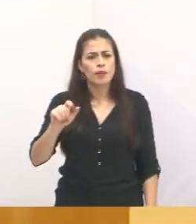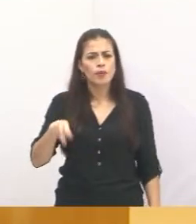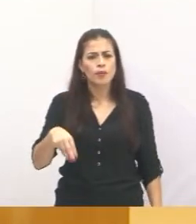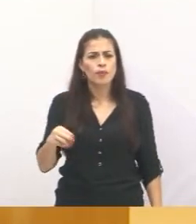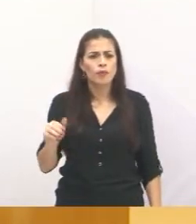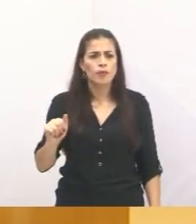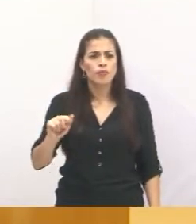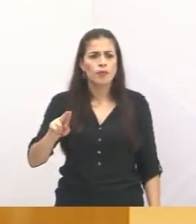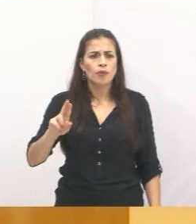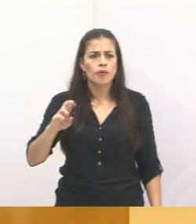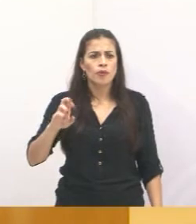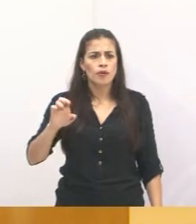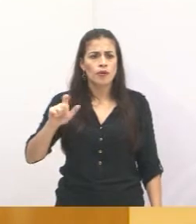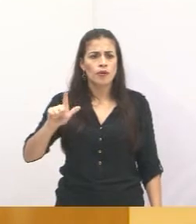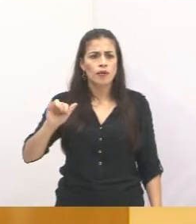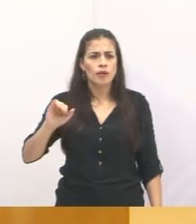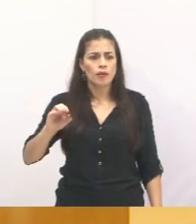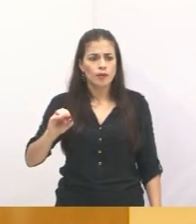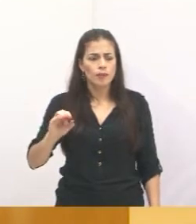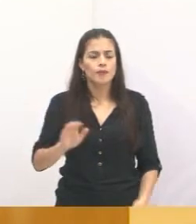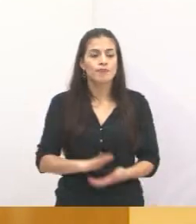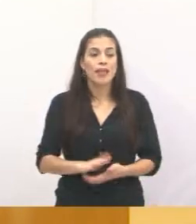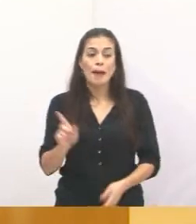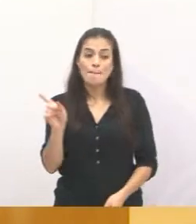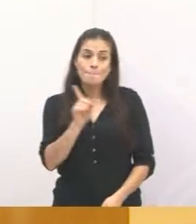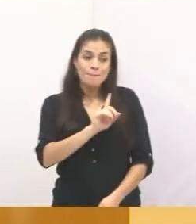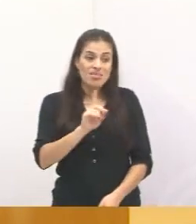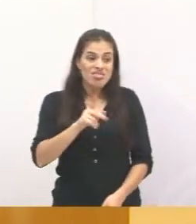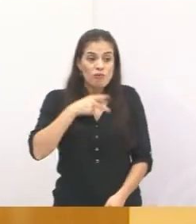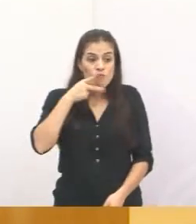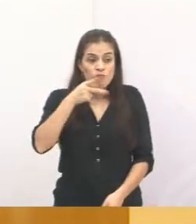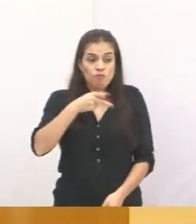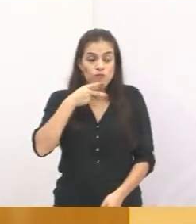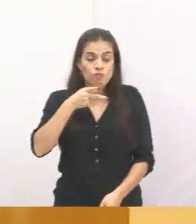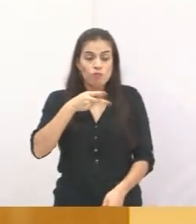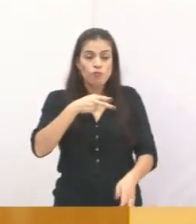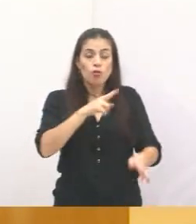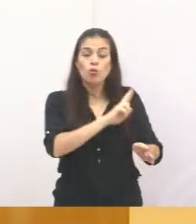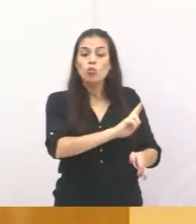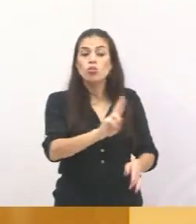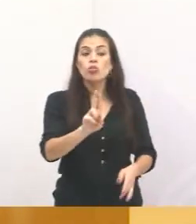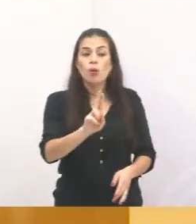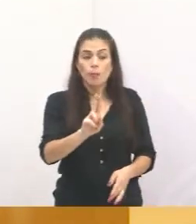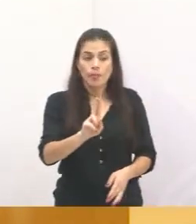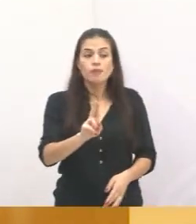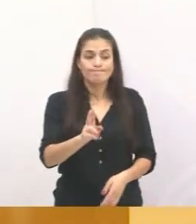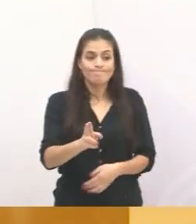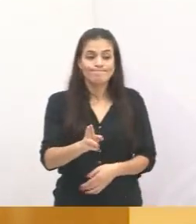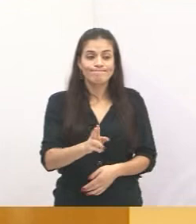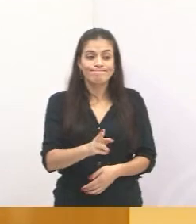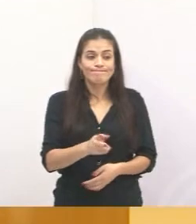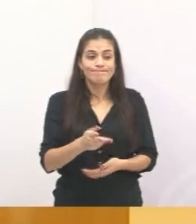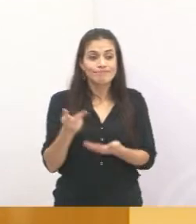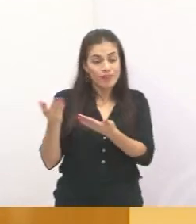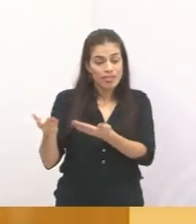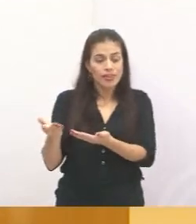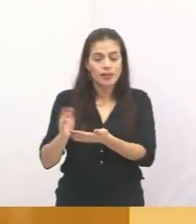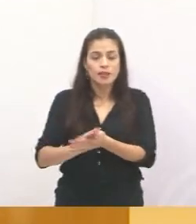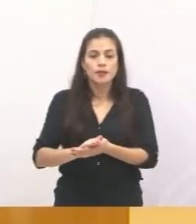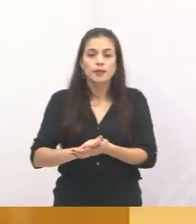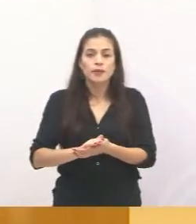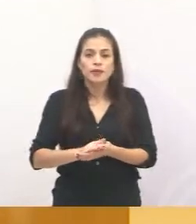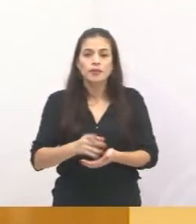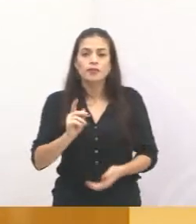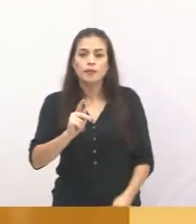pandemia, 8 milhões de reais aos cofres do IPMJ. Mas citou